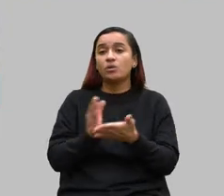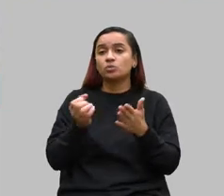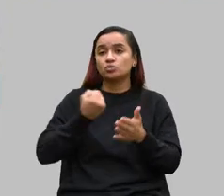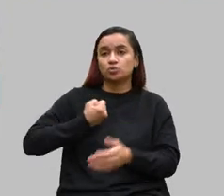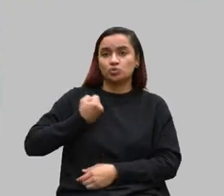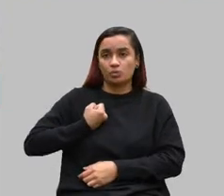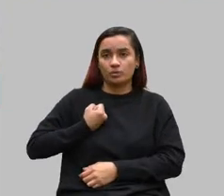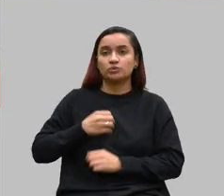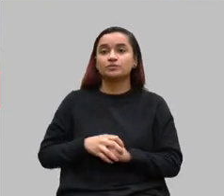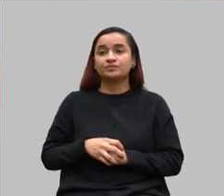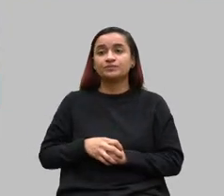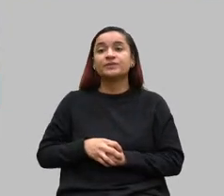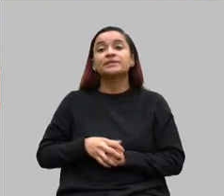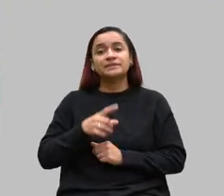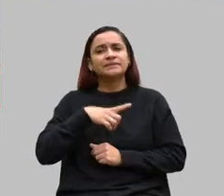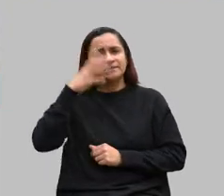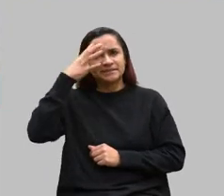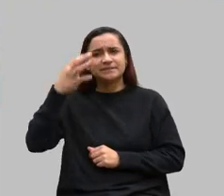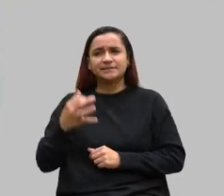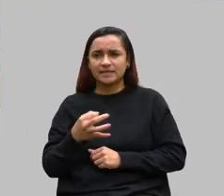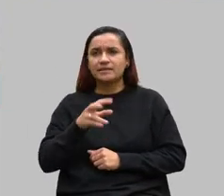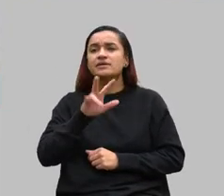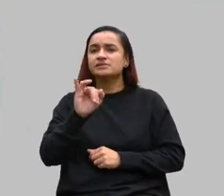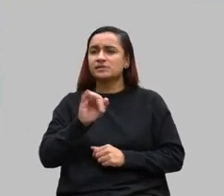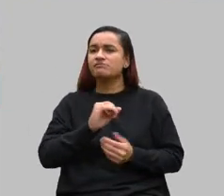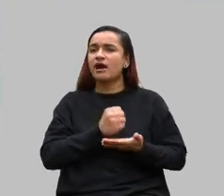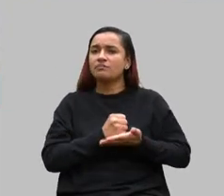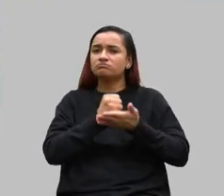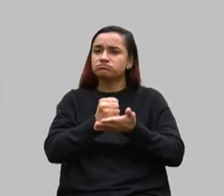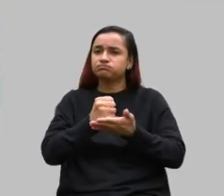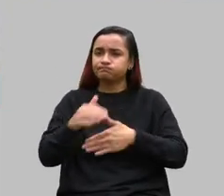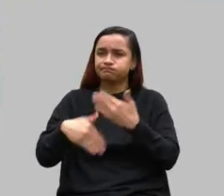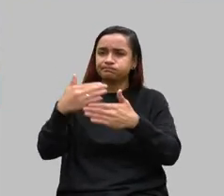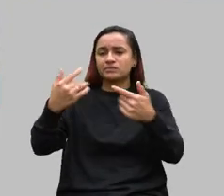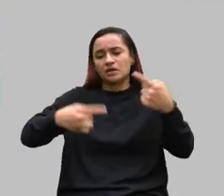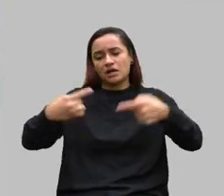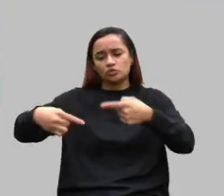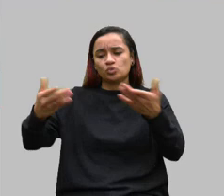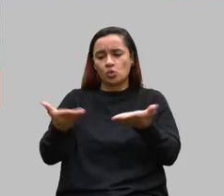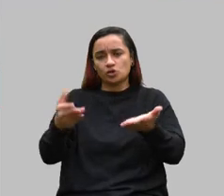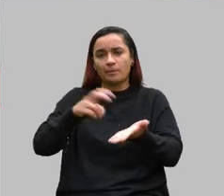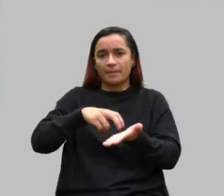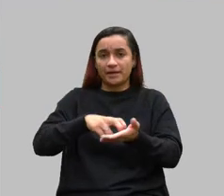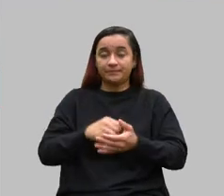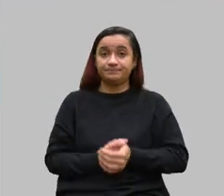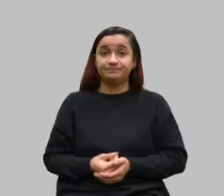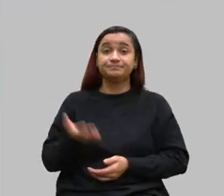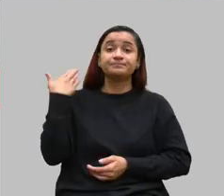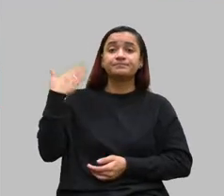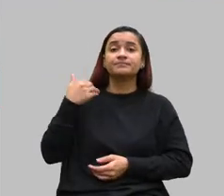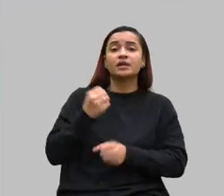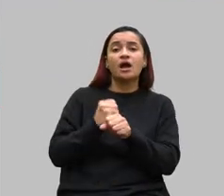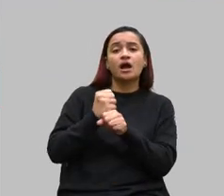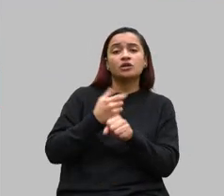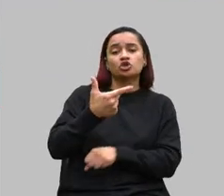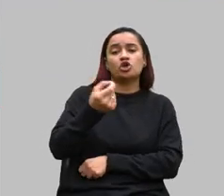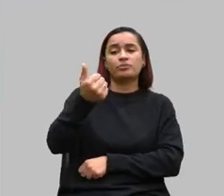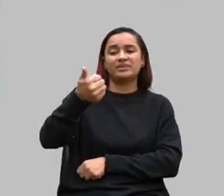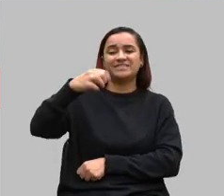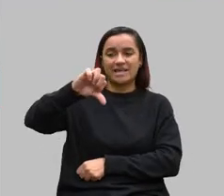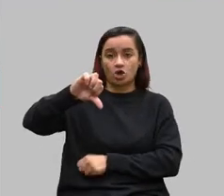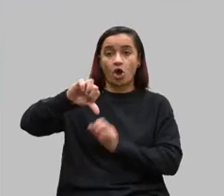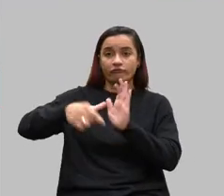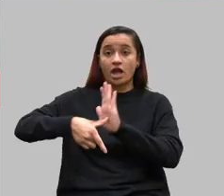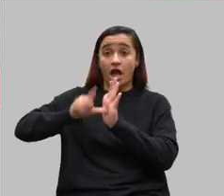certeza que contribuirão com o nosso debate hoje pela manhã em 2019 antes da pandemia o